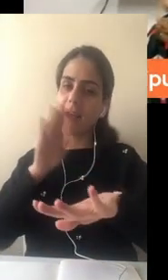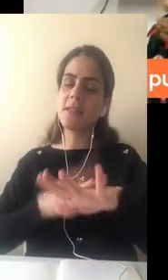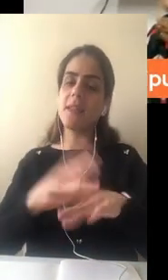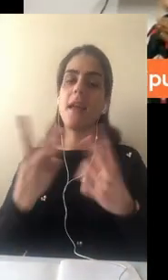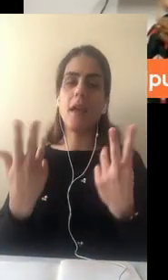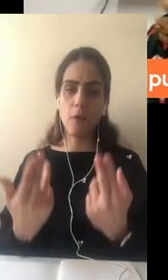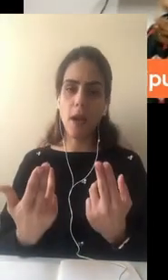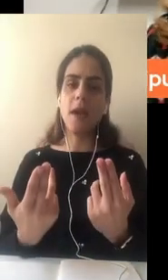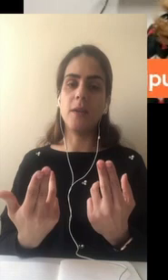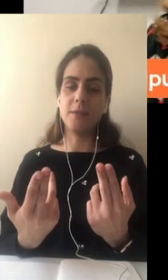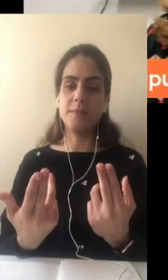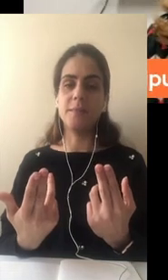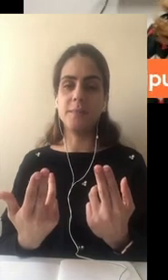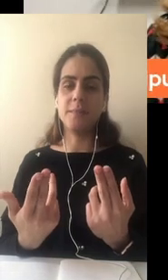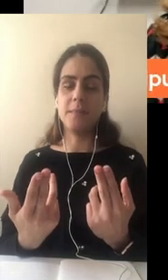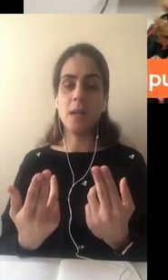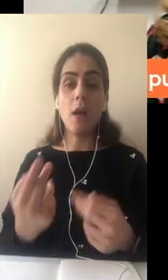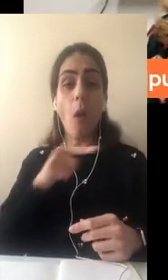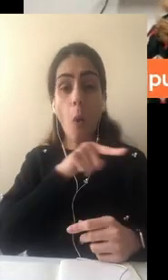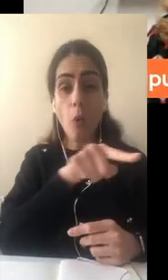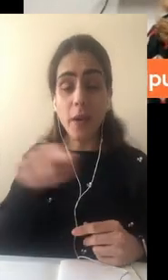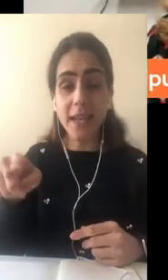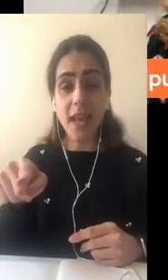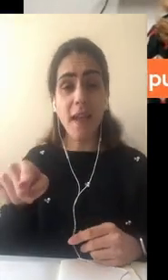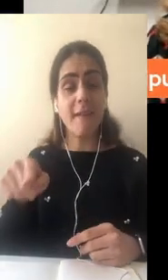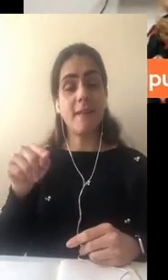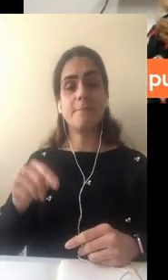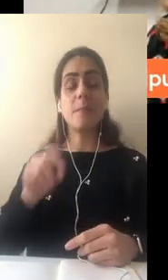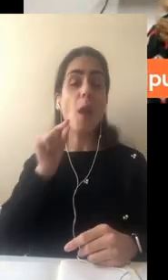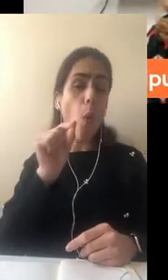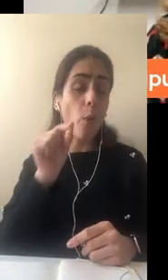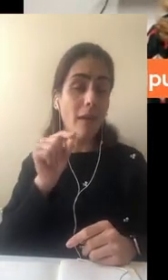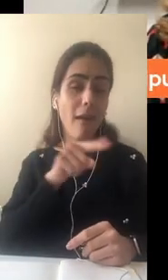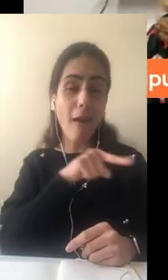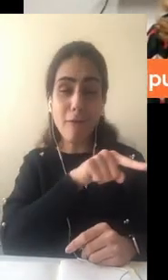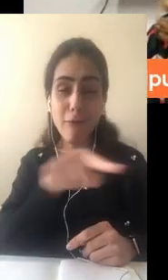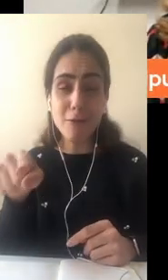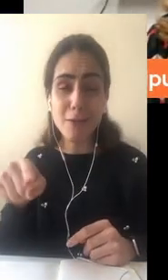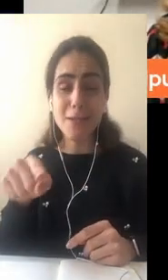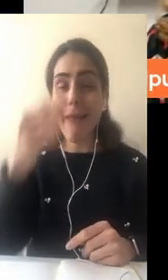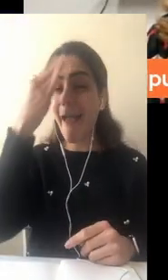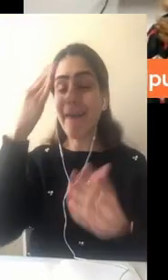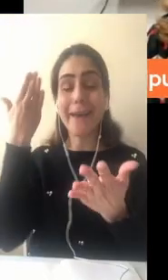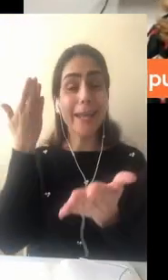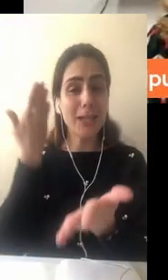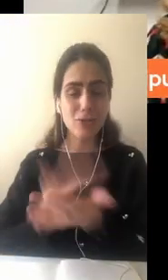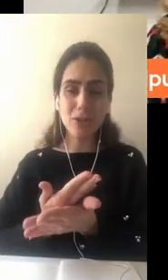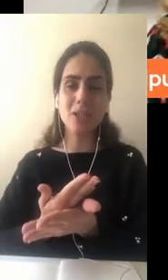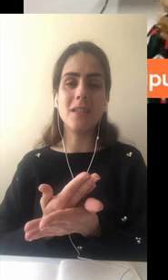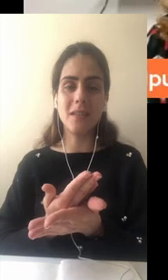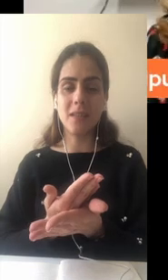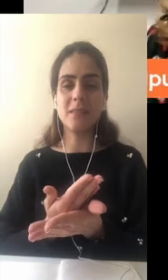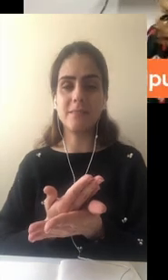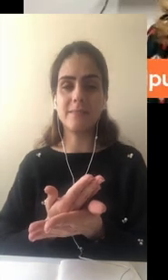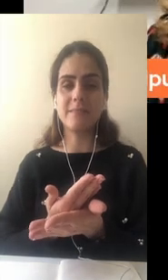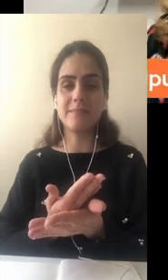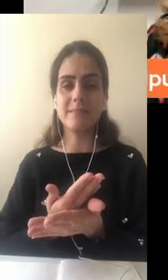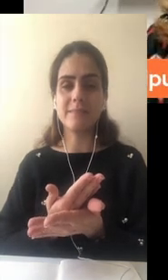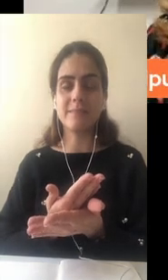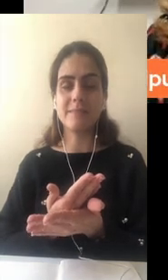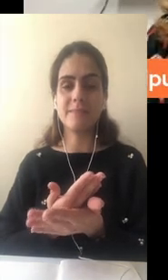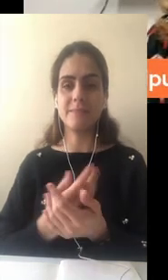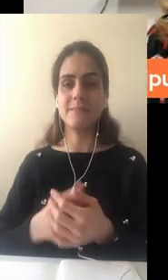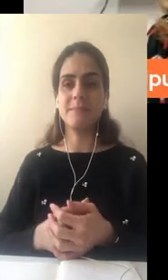em termos de virtudes e do que você crê na palavra de Deus. Então, que a sua mentalidade esteja convicta